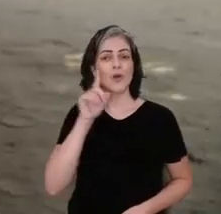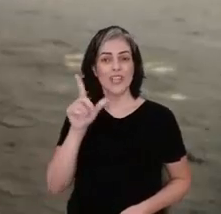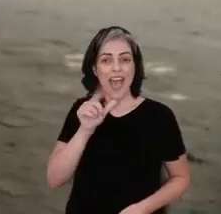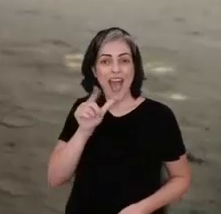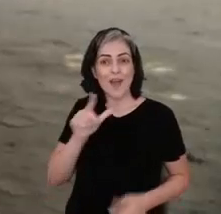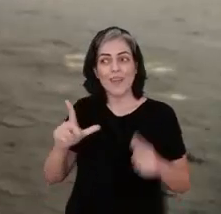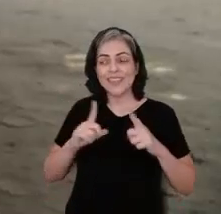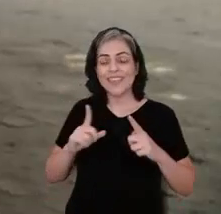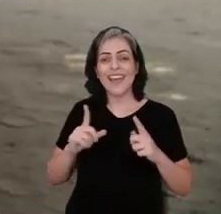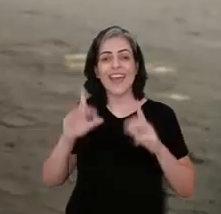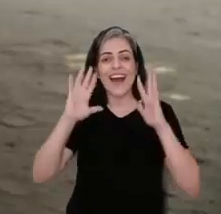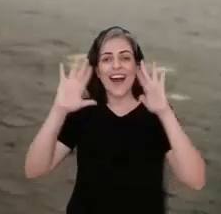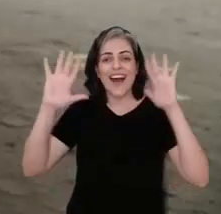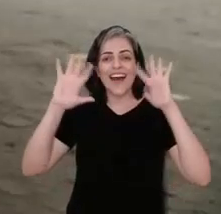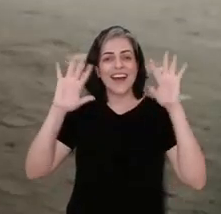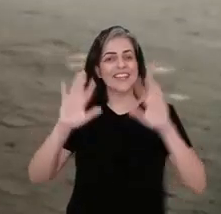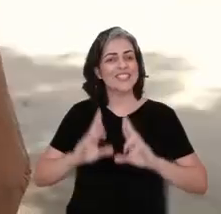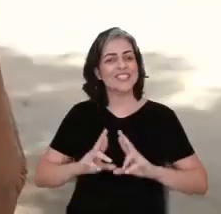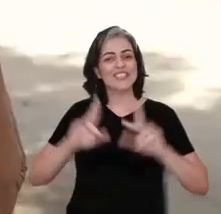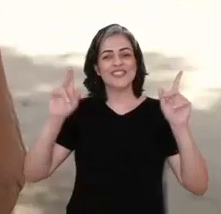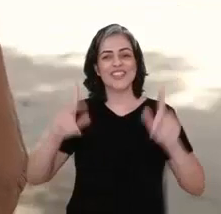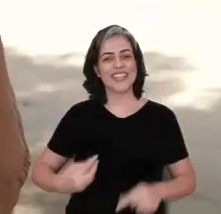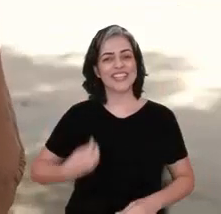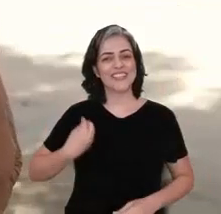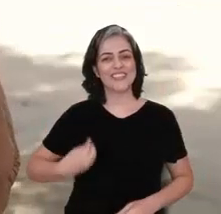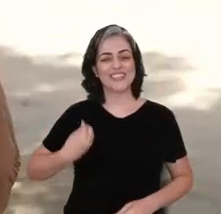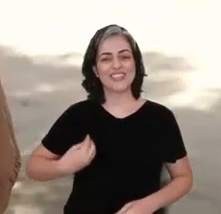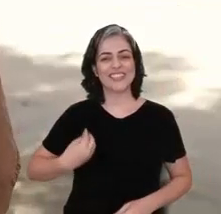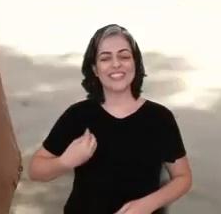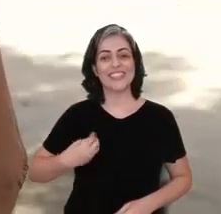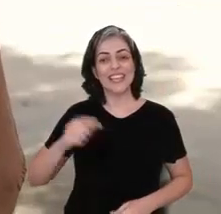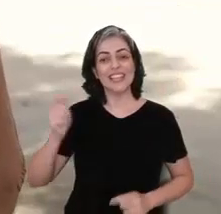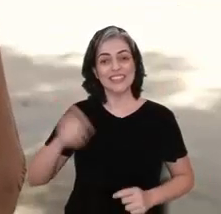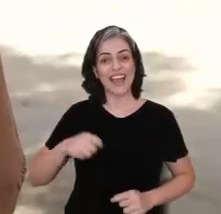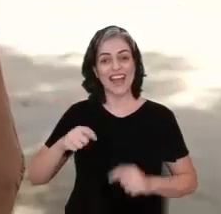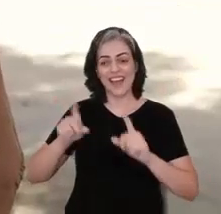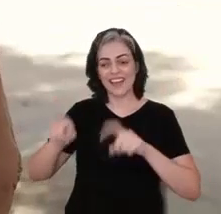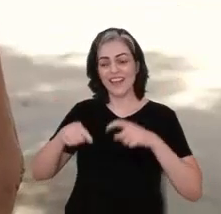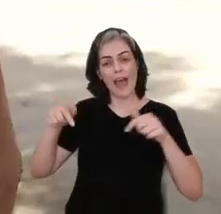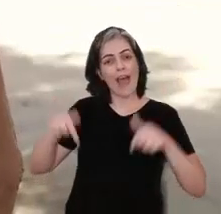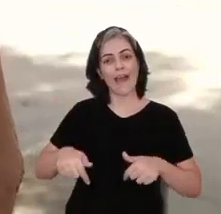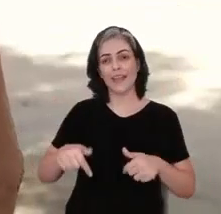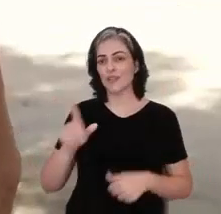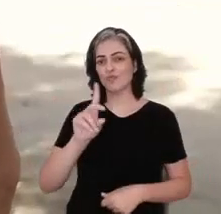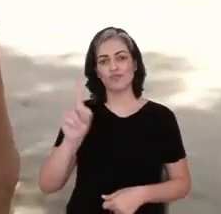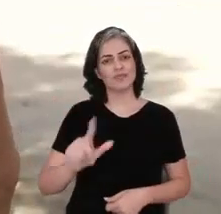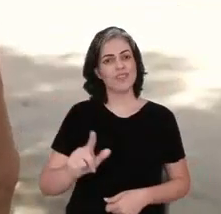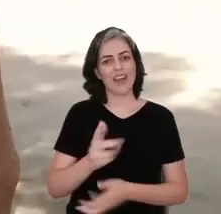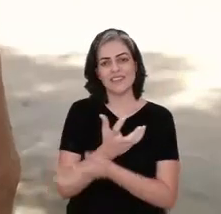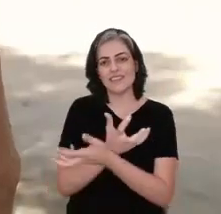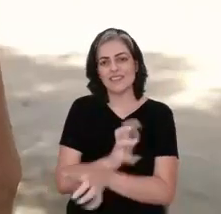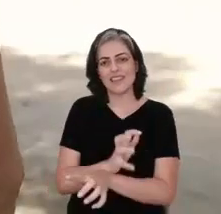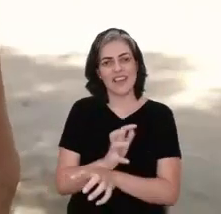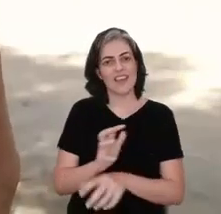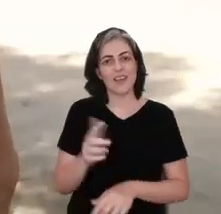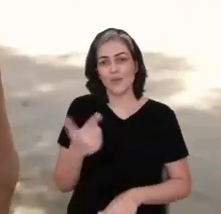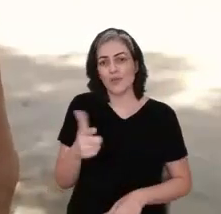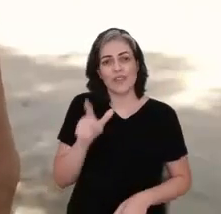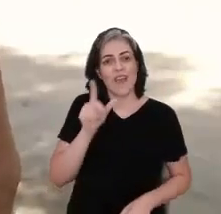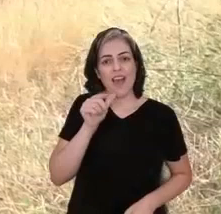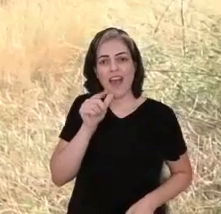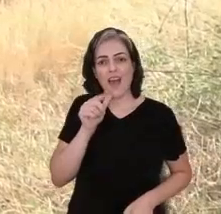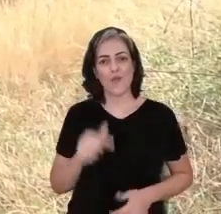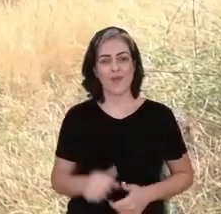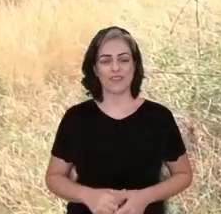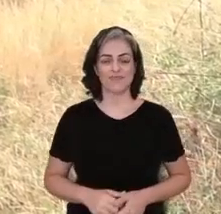tiver água todo dia a diferença né Para onde vai alguma coisa né que aqui ninguém pronta nada do que seca tudo não